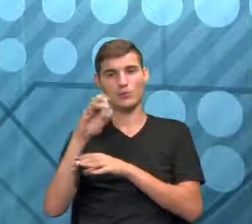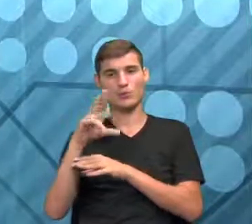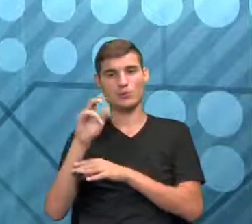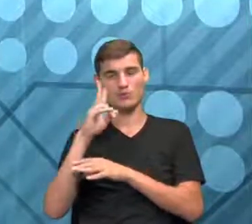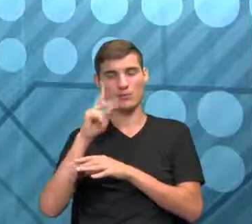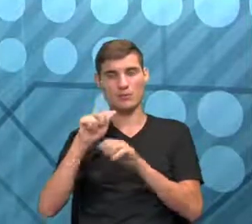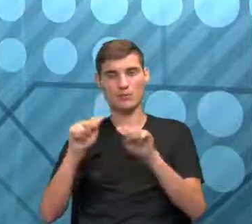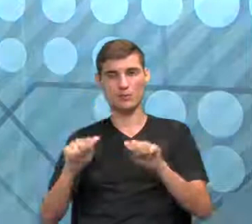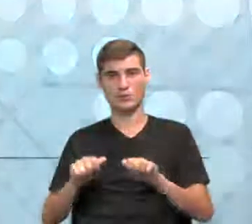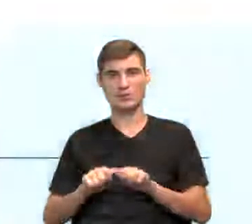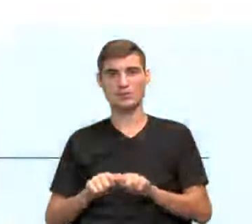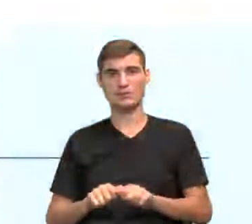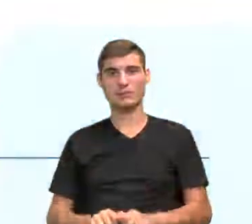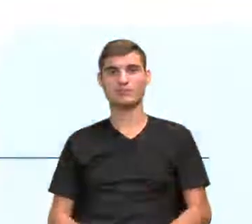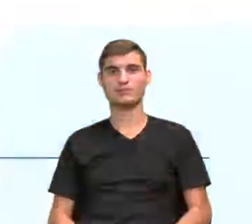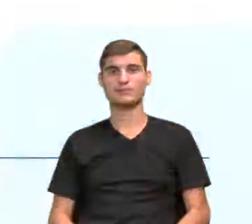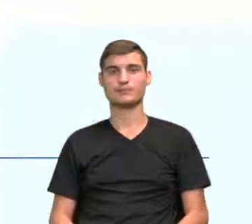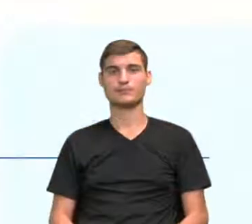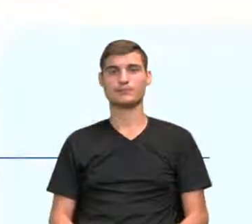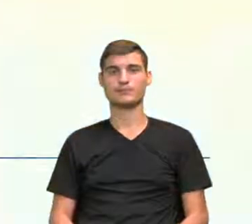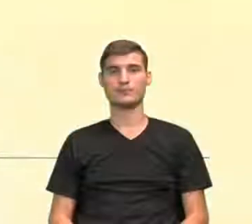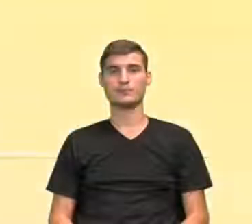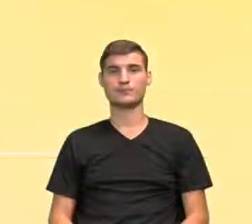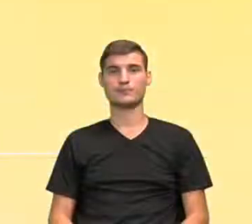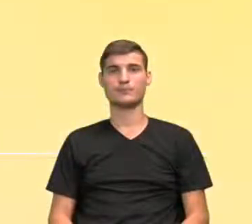portadora analógica.